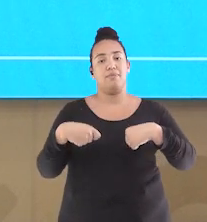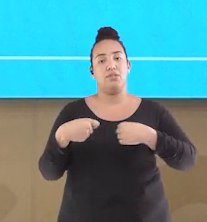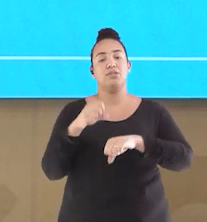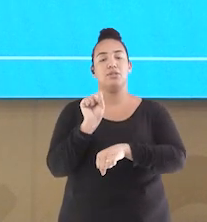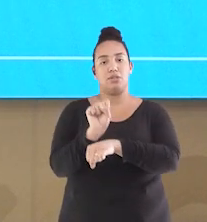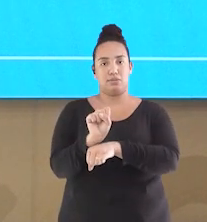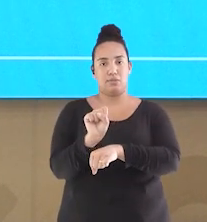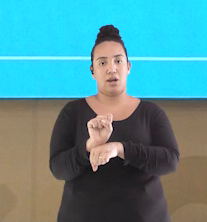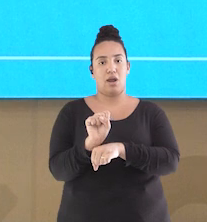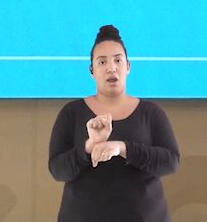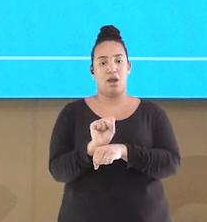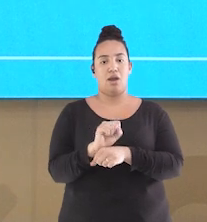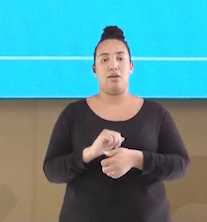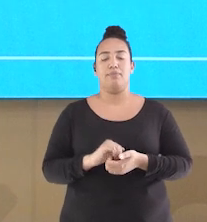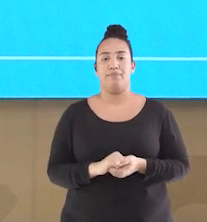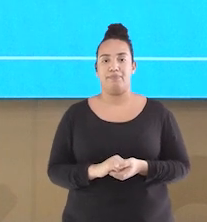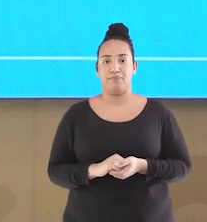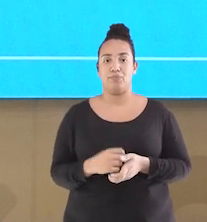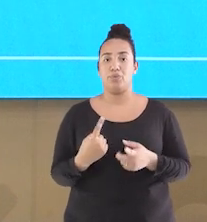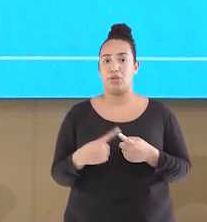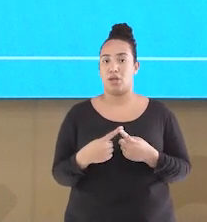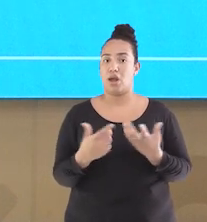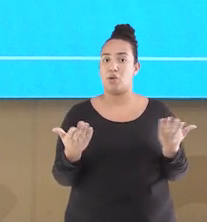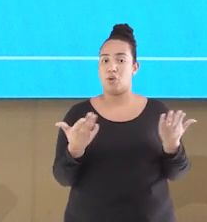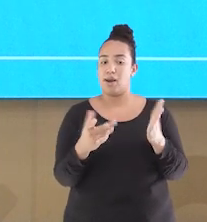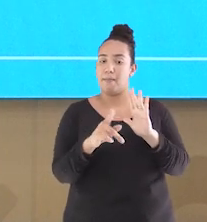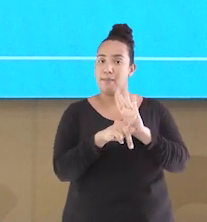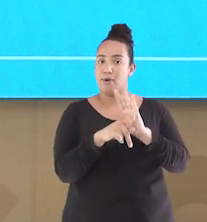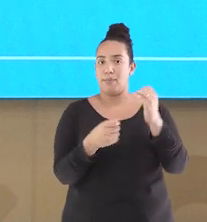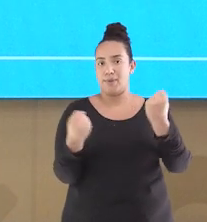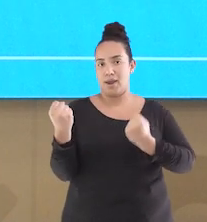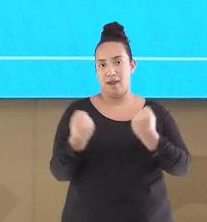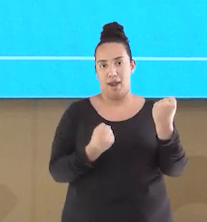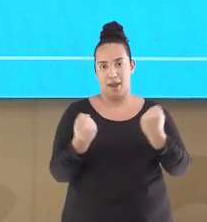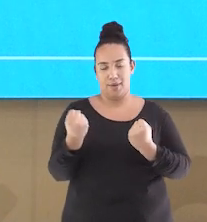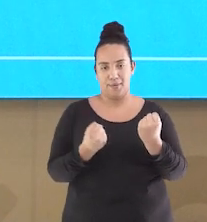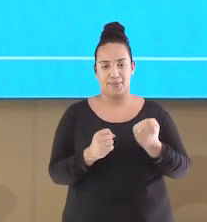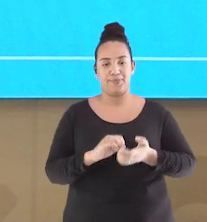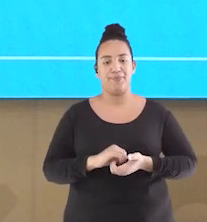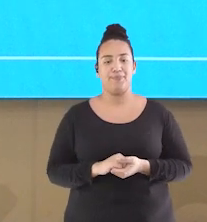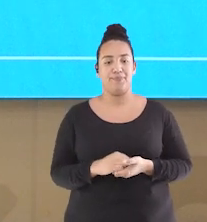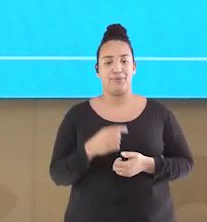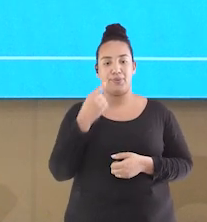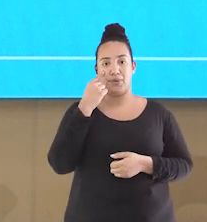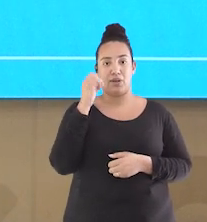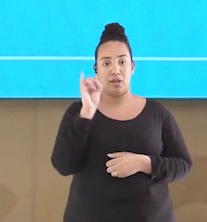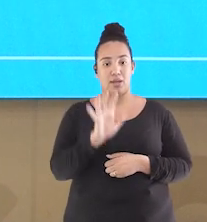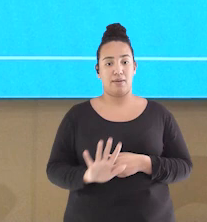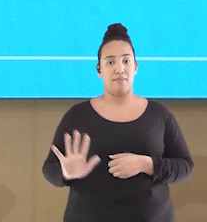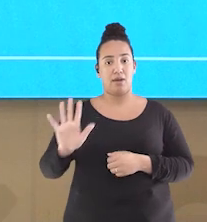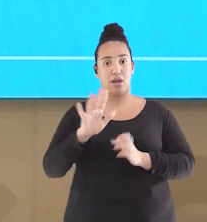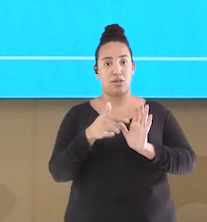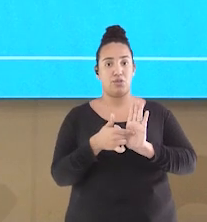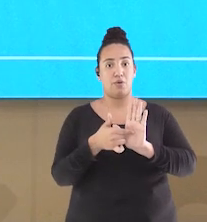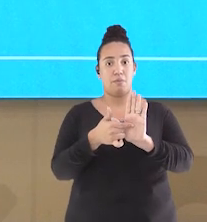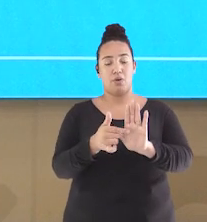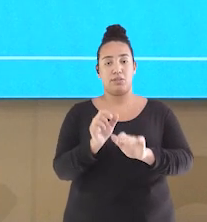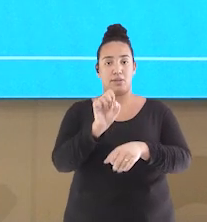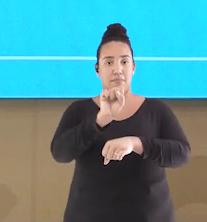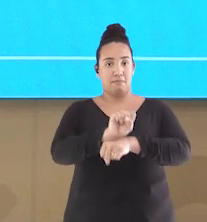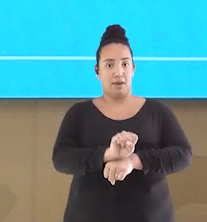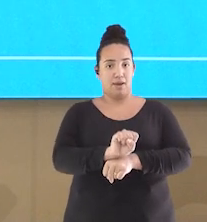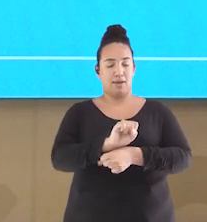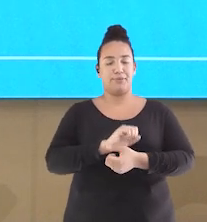esperar, pois é sinal de preferência dos carros. E a imagem do boneco indica que ele está